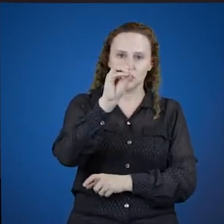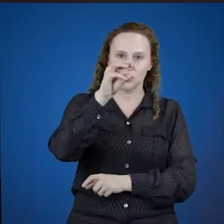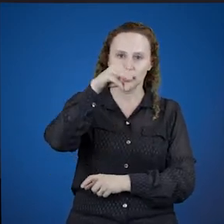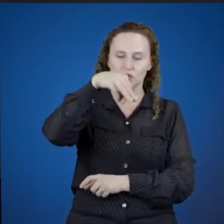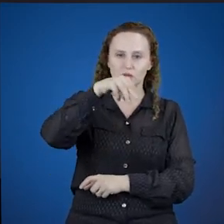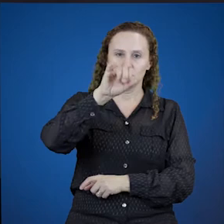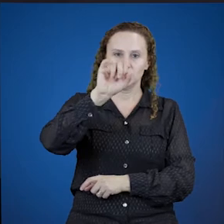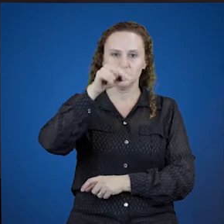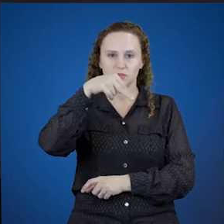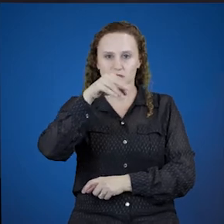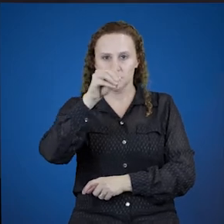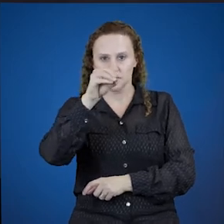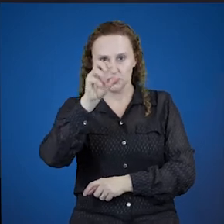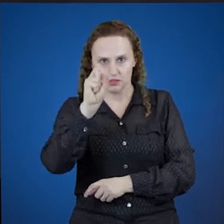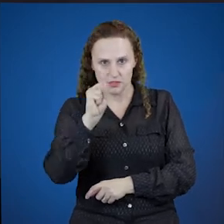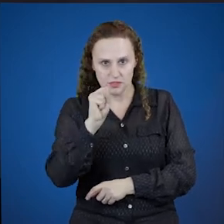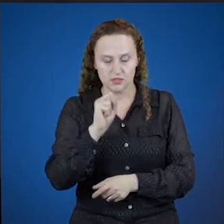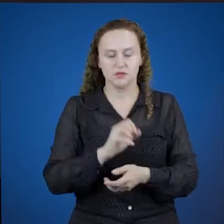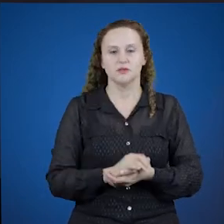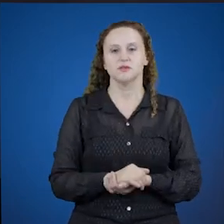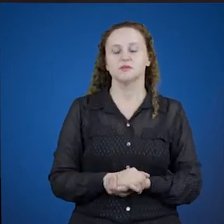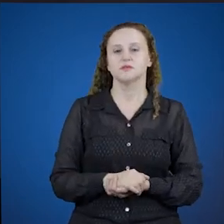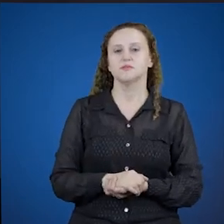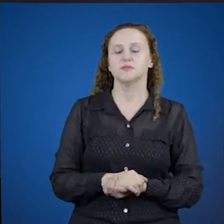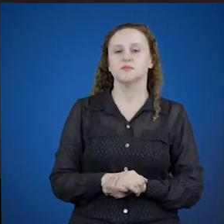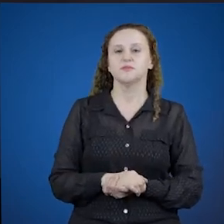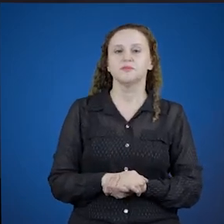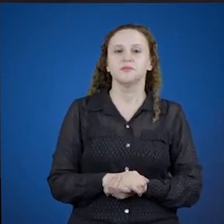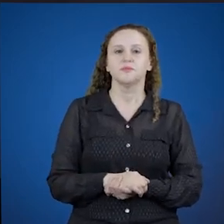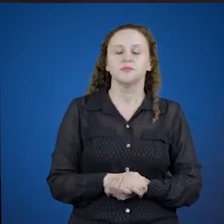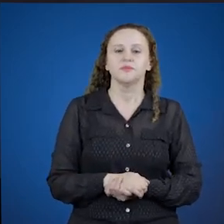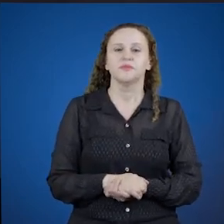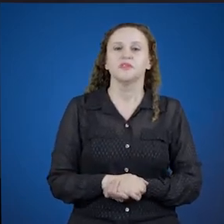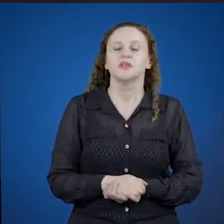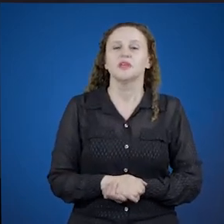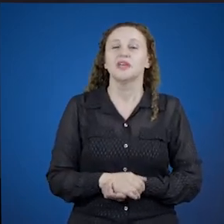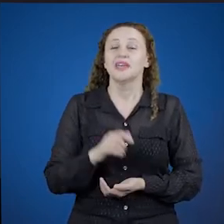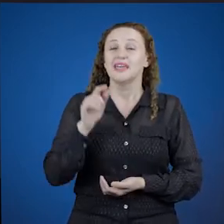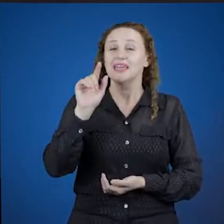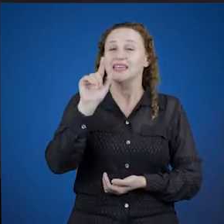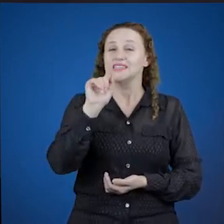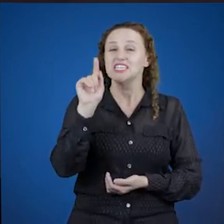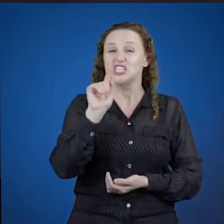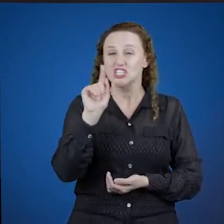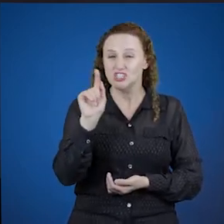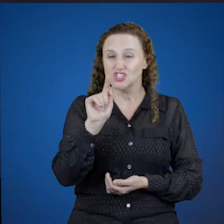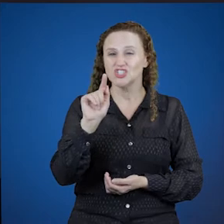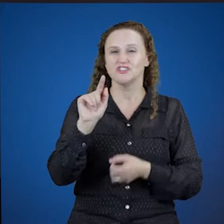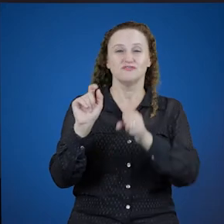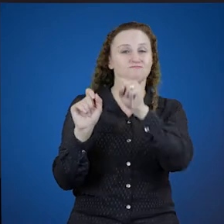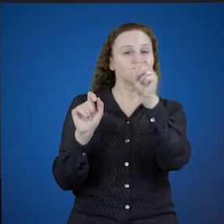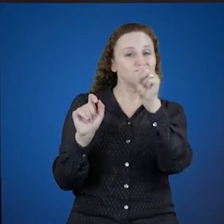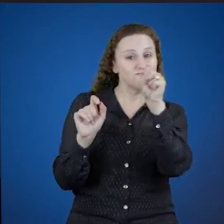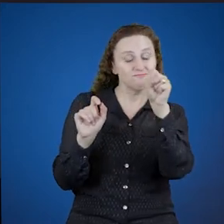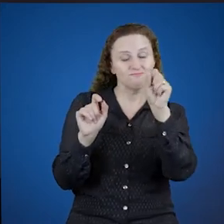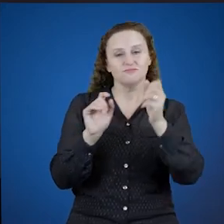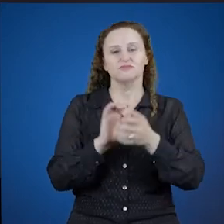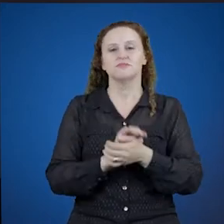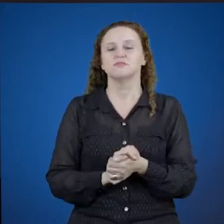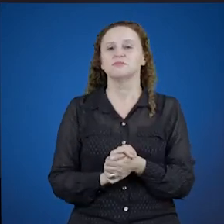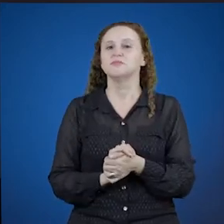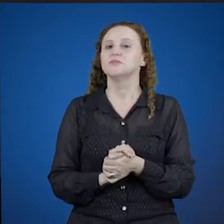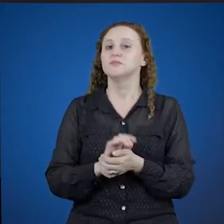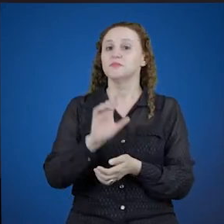a forma do nominativo singular Domino's O genitivo singular da